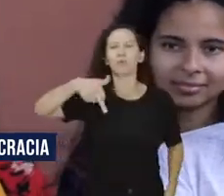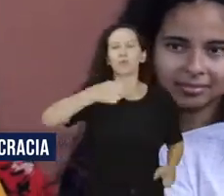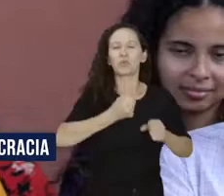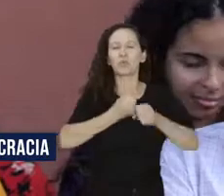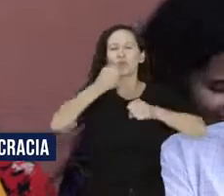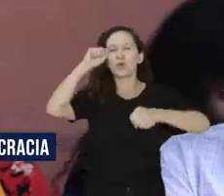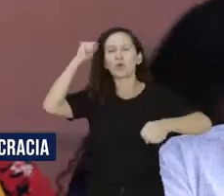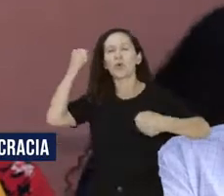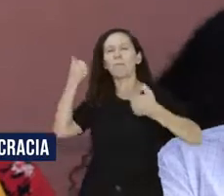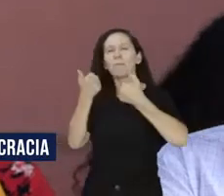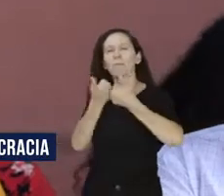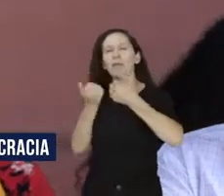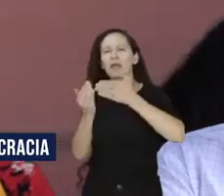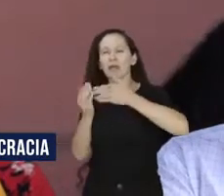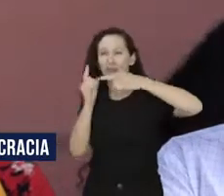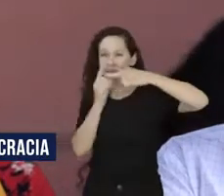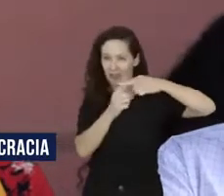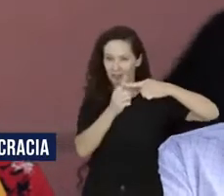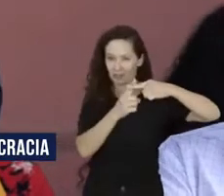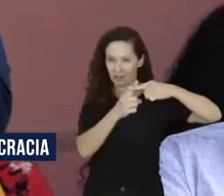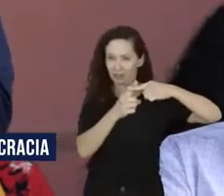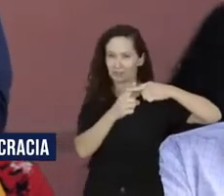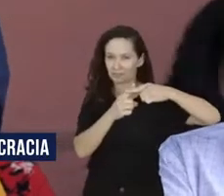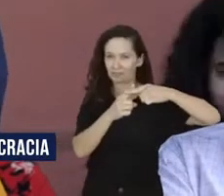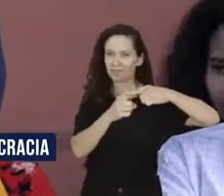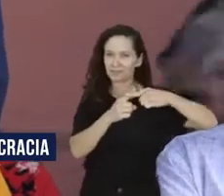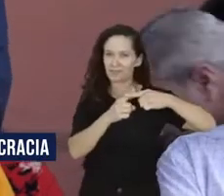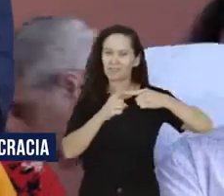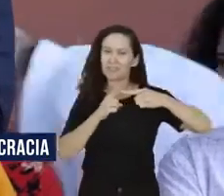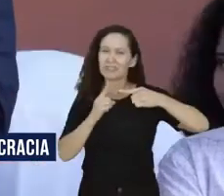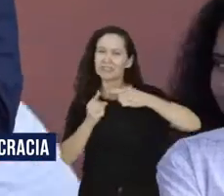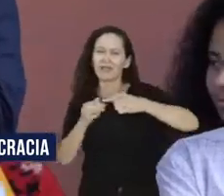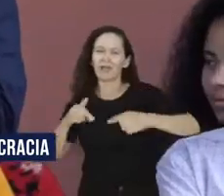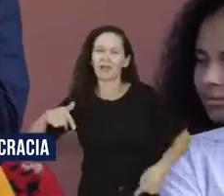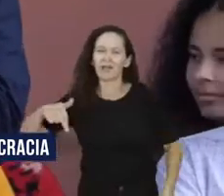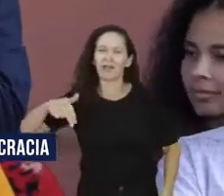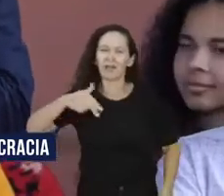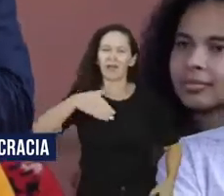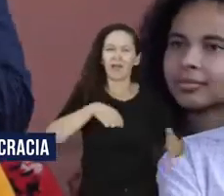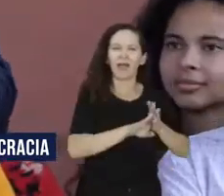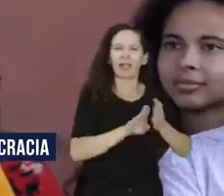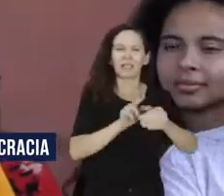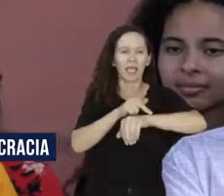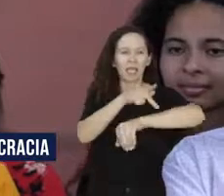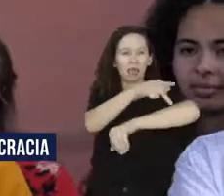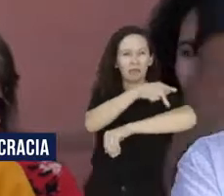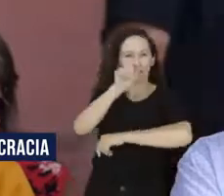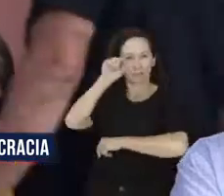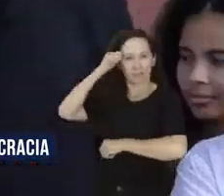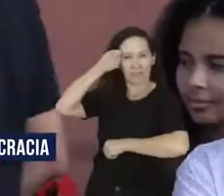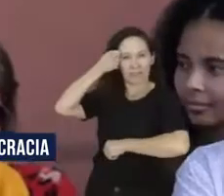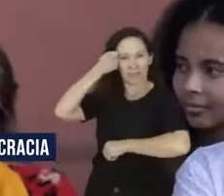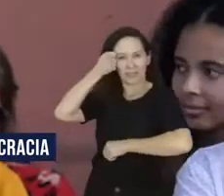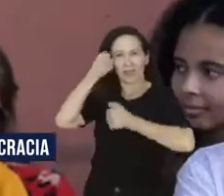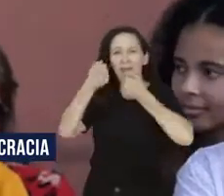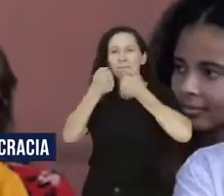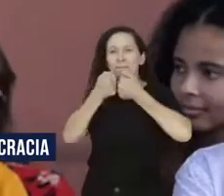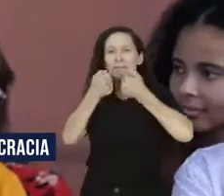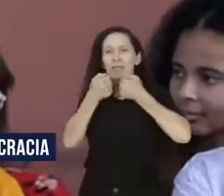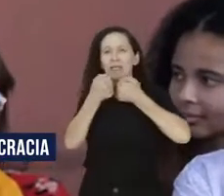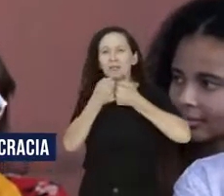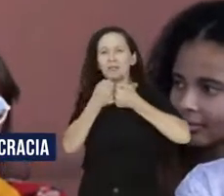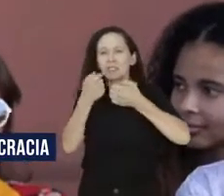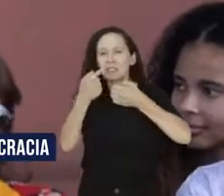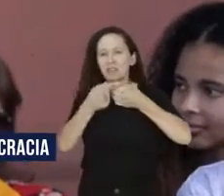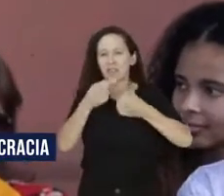Nossa Senhora Aparecida, eu vinha a pé até a Ponte Preta, na divisa com São Caetano, porque eu não tinha